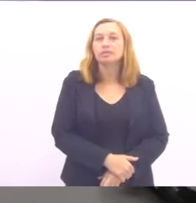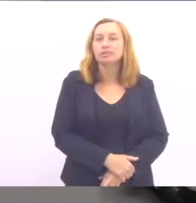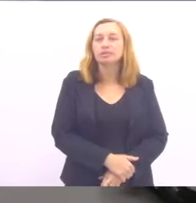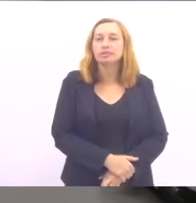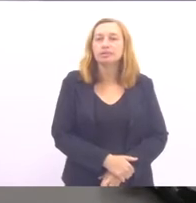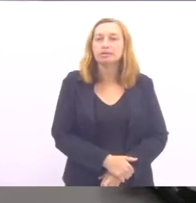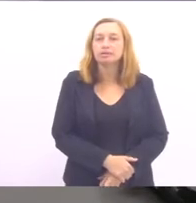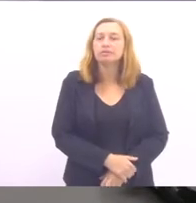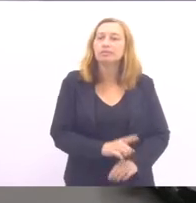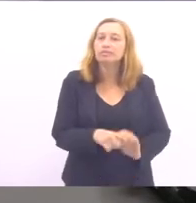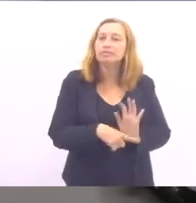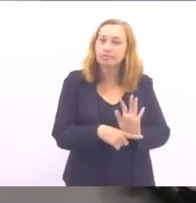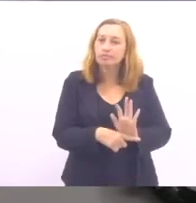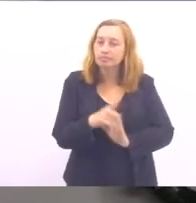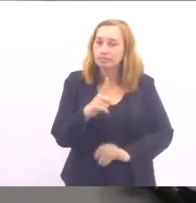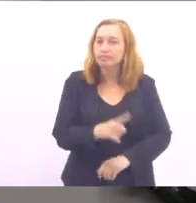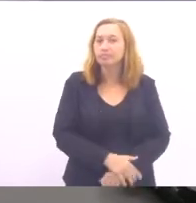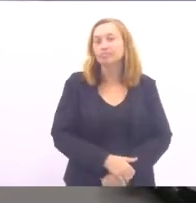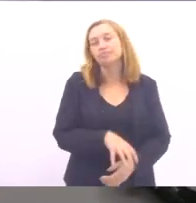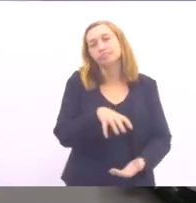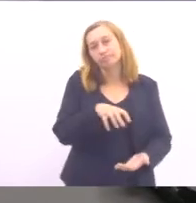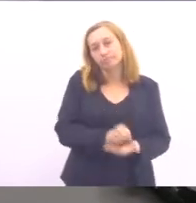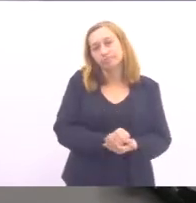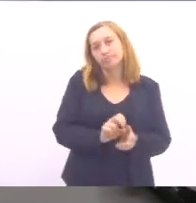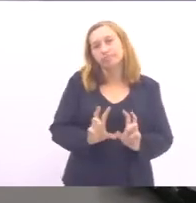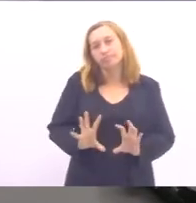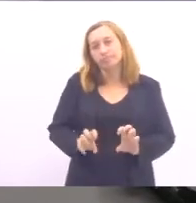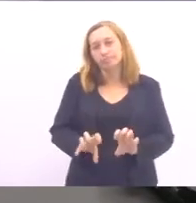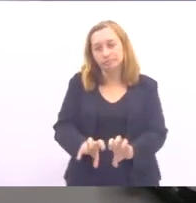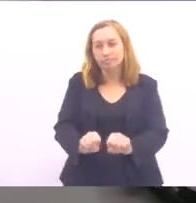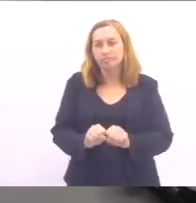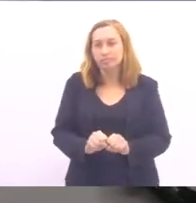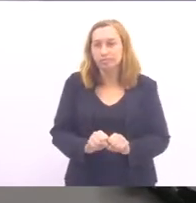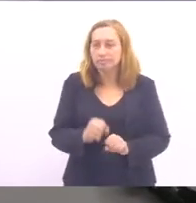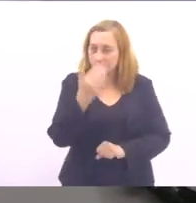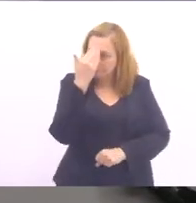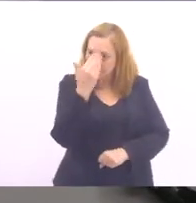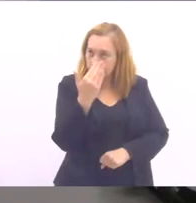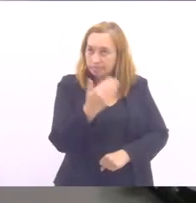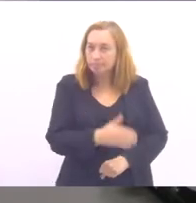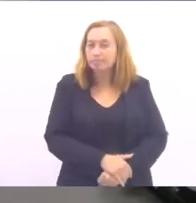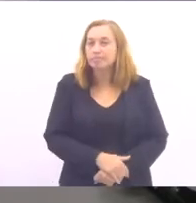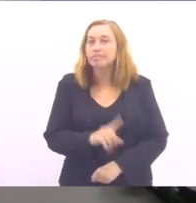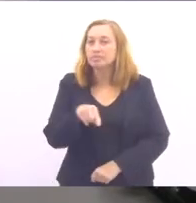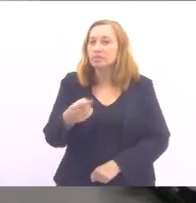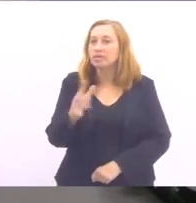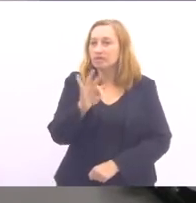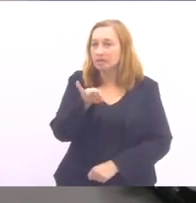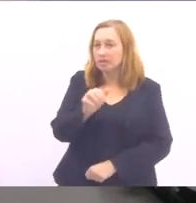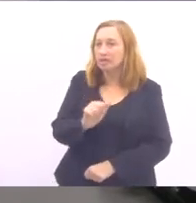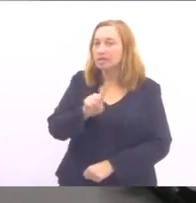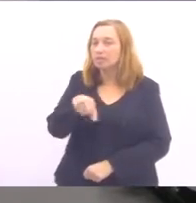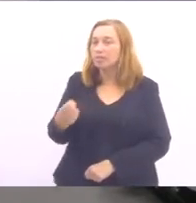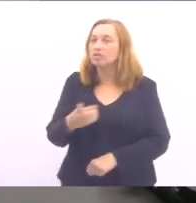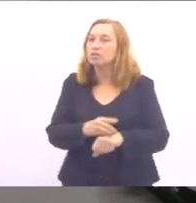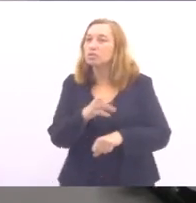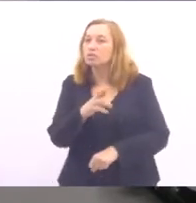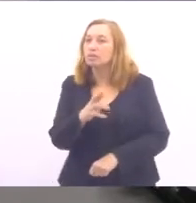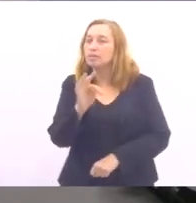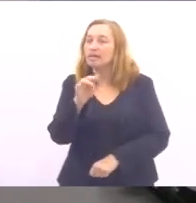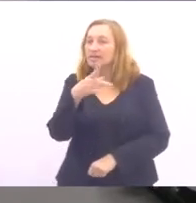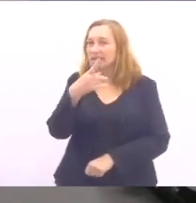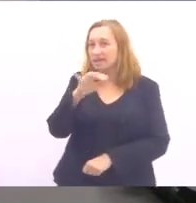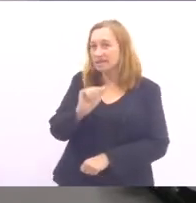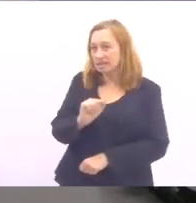Que ela contribuísse no cadastro de catadores. Obrigada. Olha, depois da Fernanda, vamos ouvir a doutora Patrícia Gabay, que está